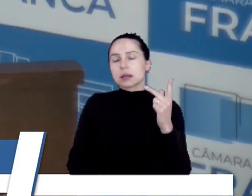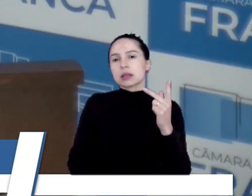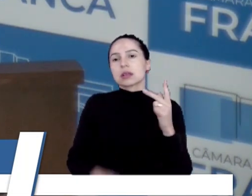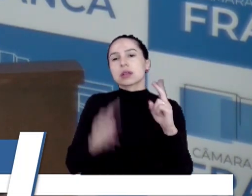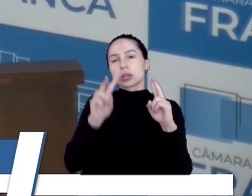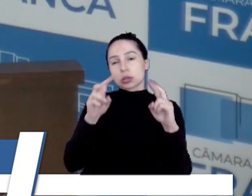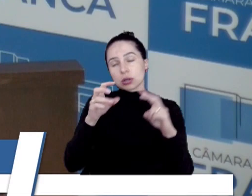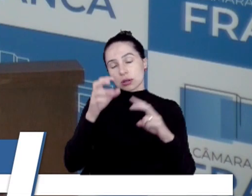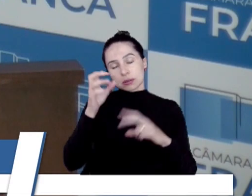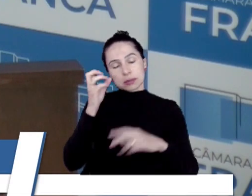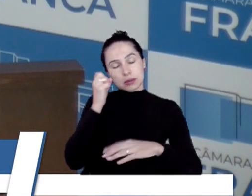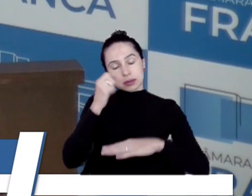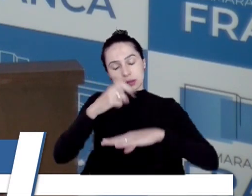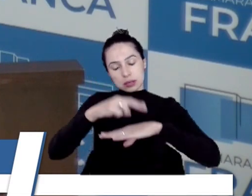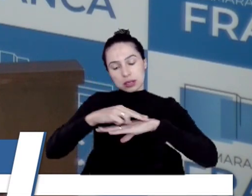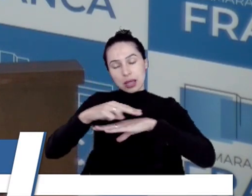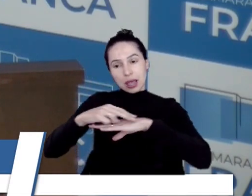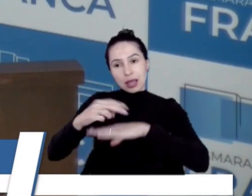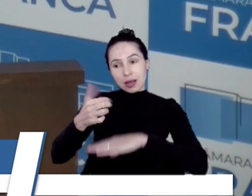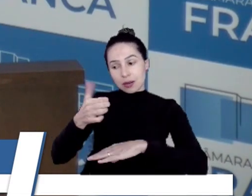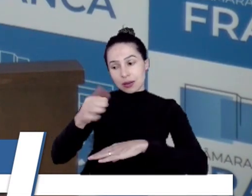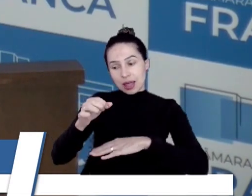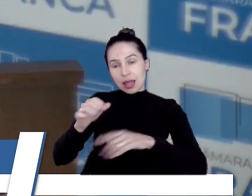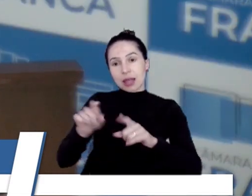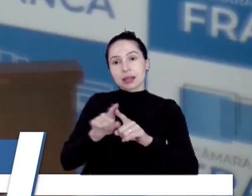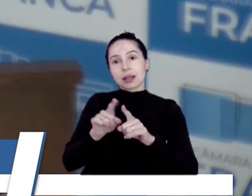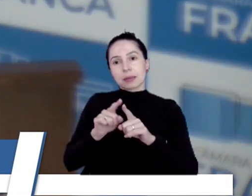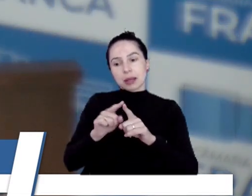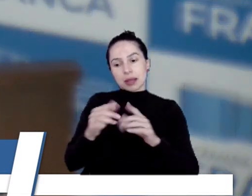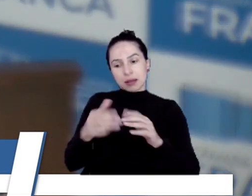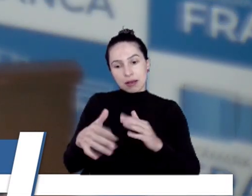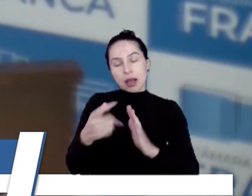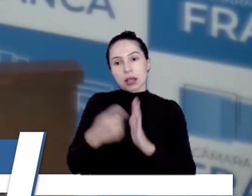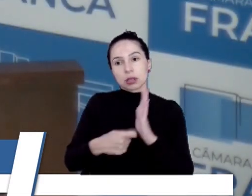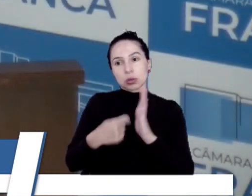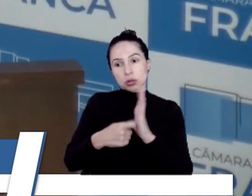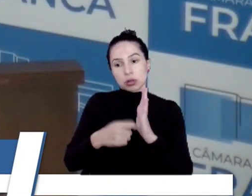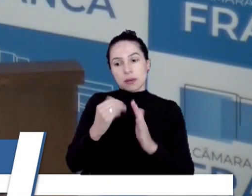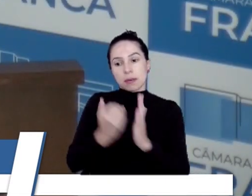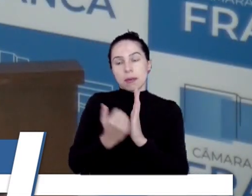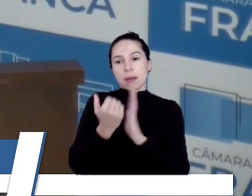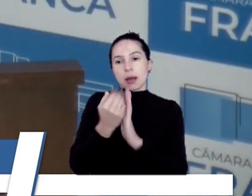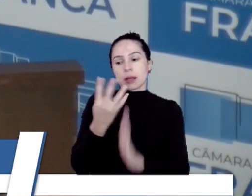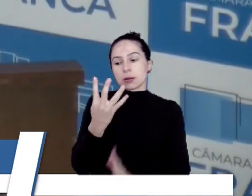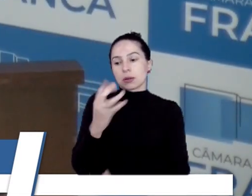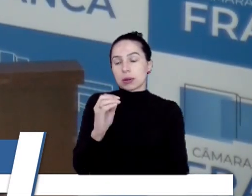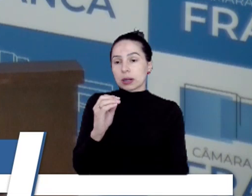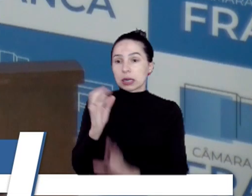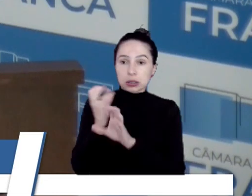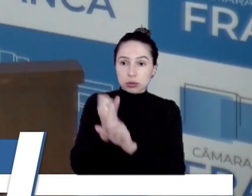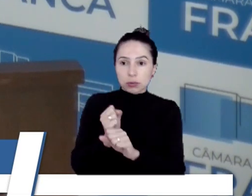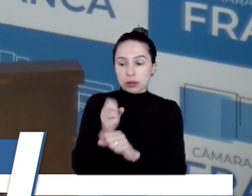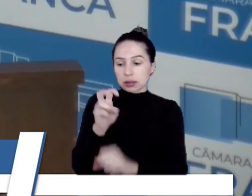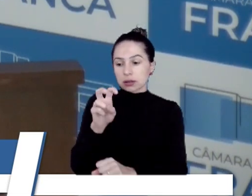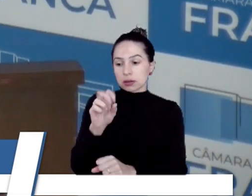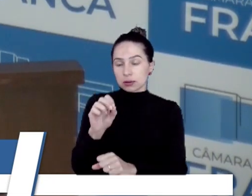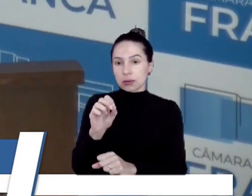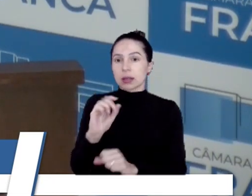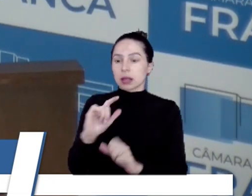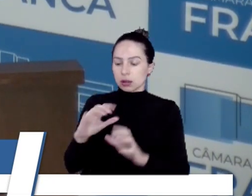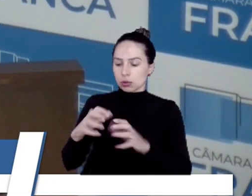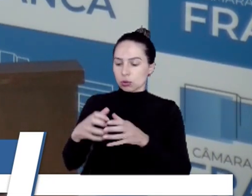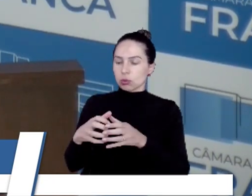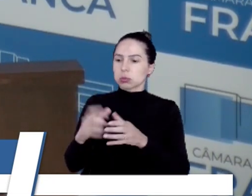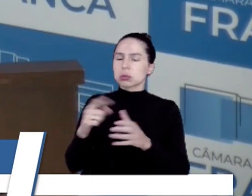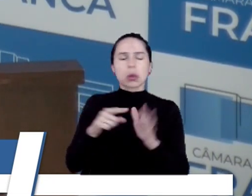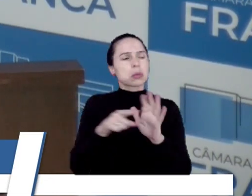10 leitos e os que nós estamos reivindicando, mais 40, ou seja, 50, através da comissão, nós questionamos